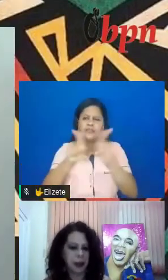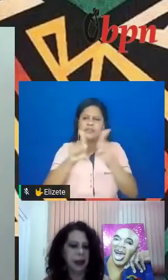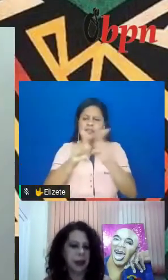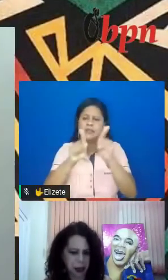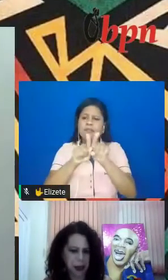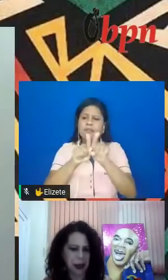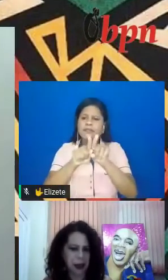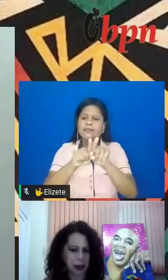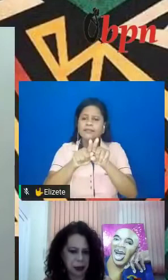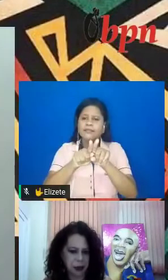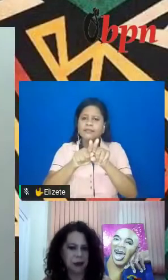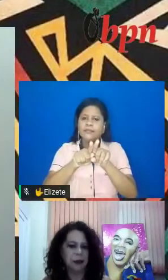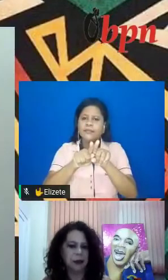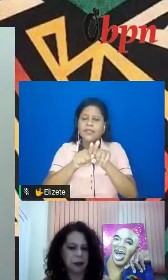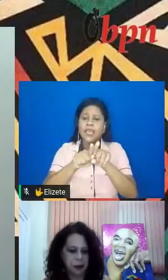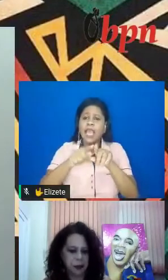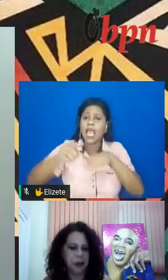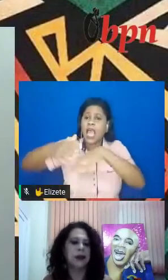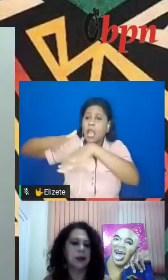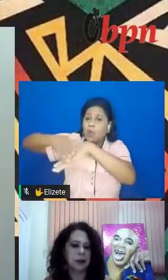essa autoria